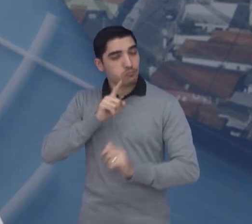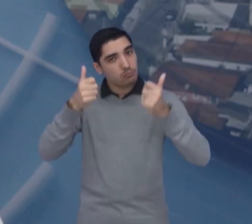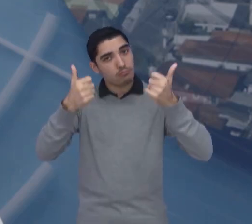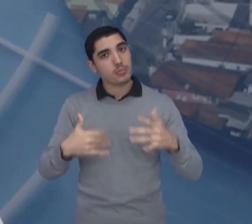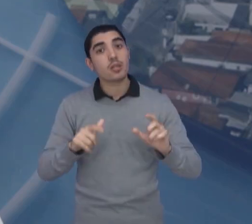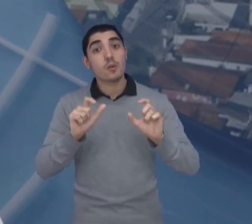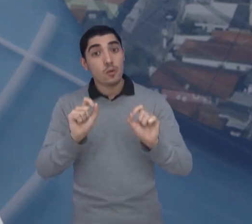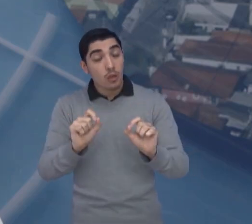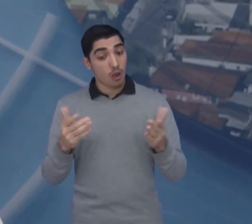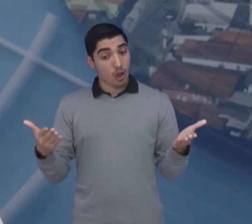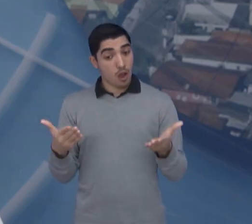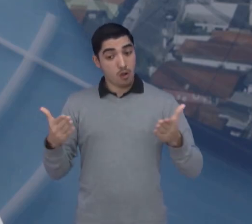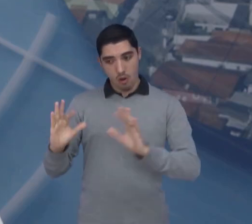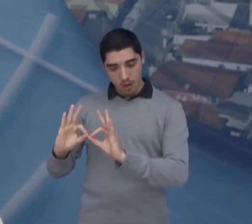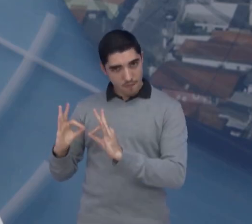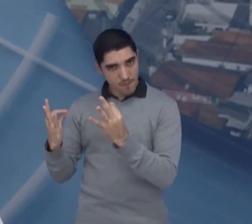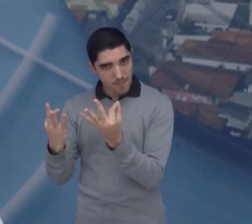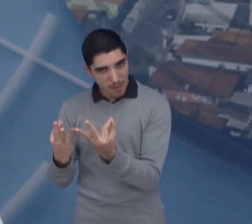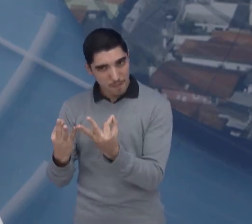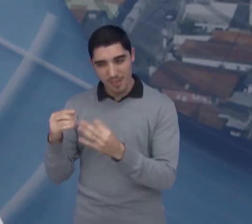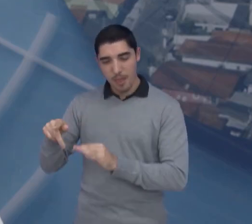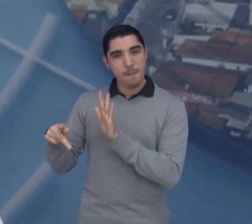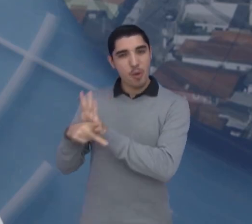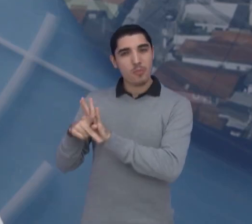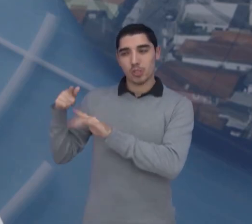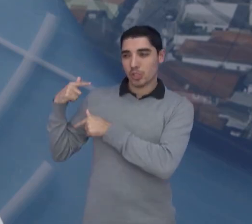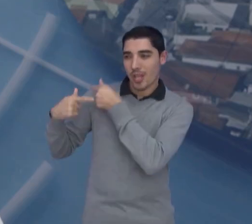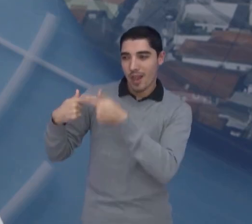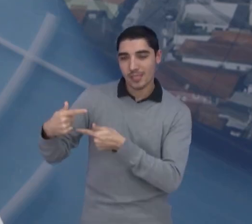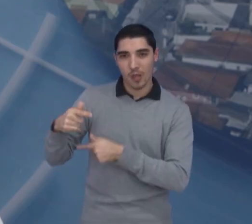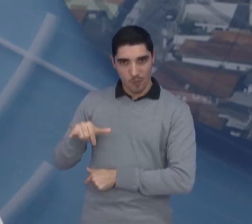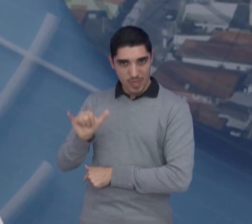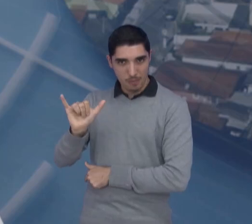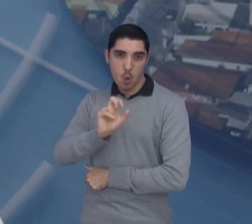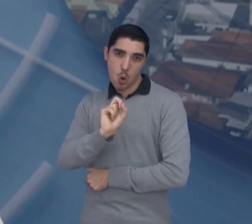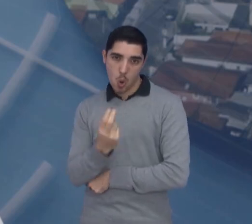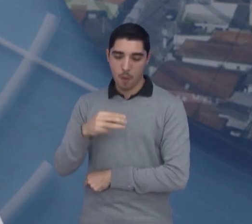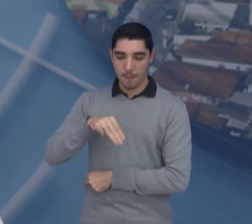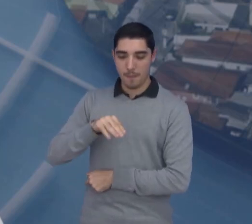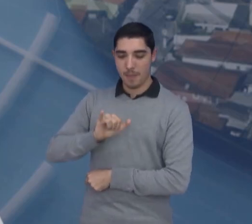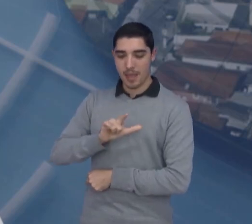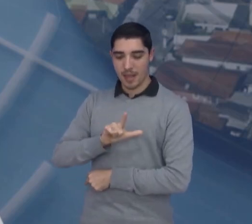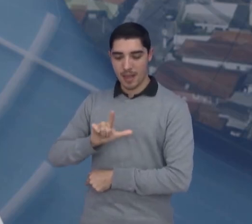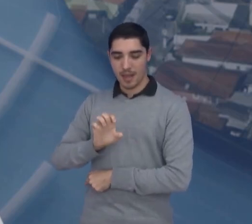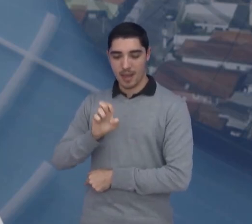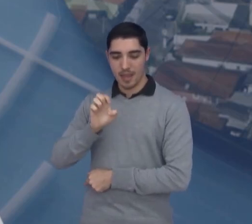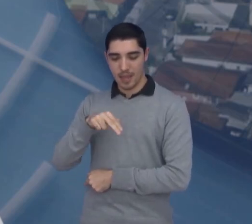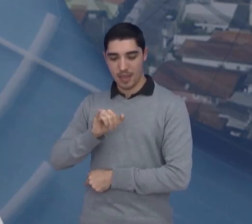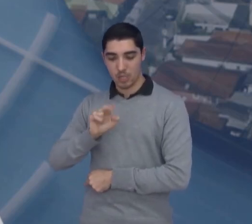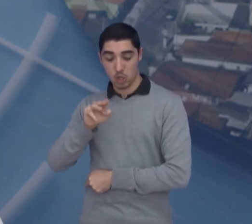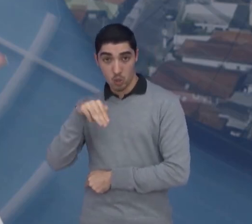dinâmica presente nas famílias da geração Y, também chamada de millennial, né, por alguns. Os pais desejam